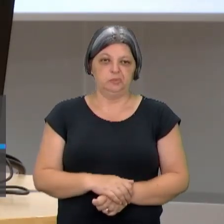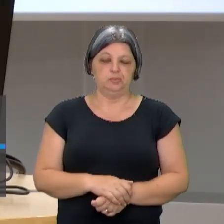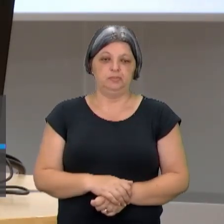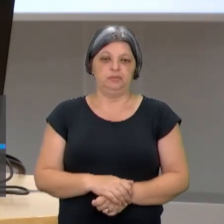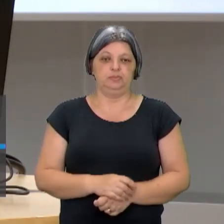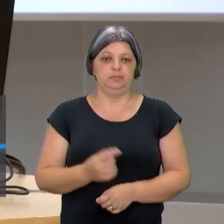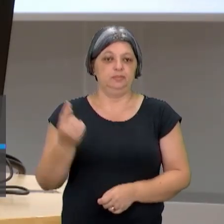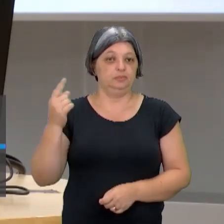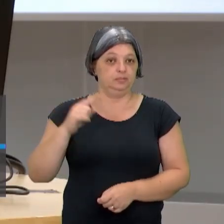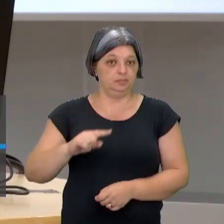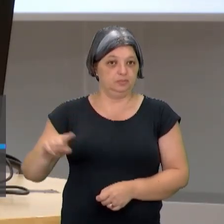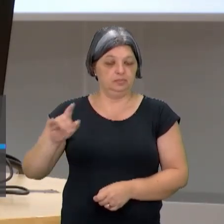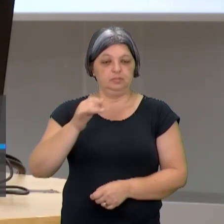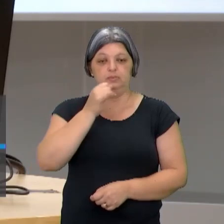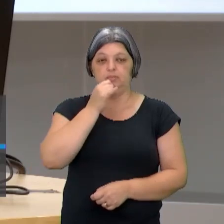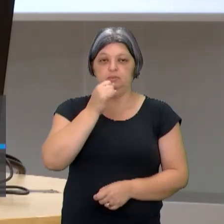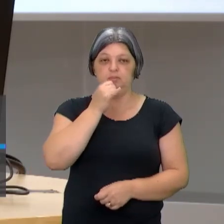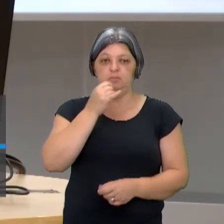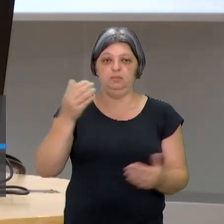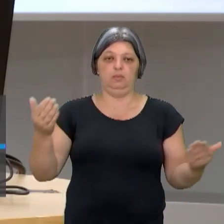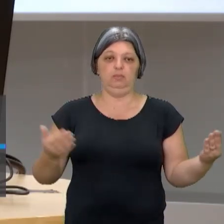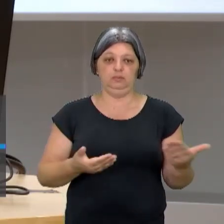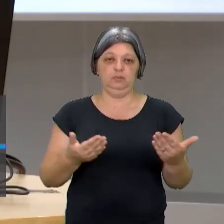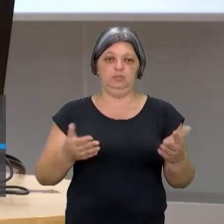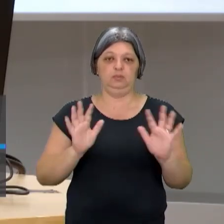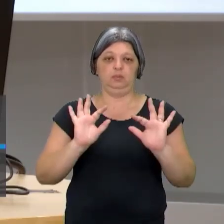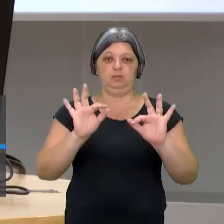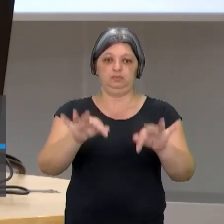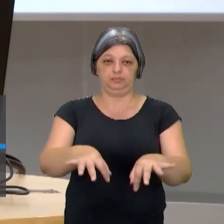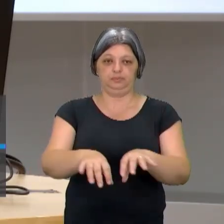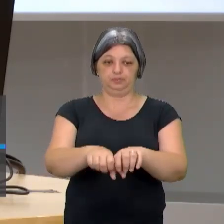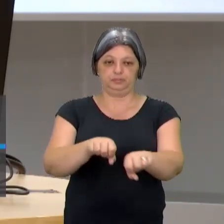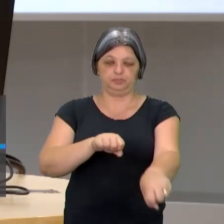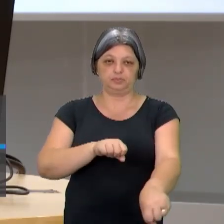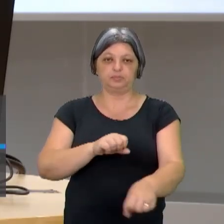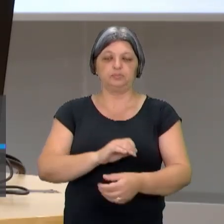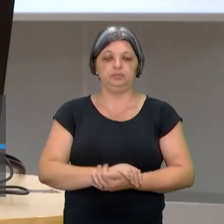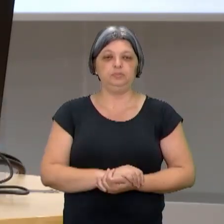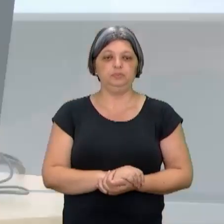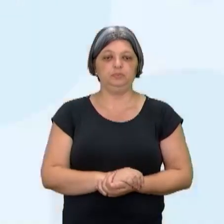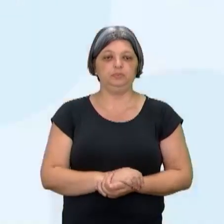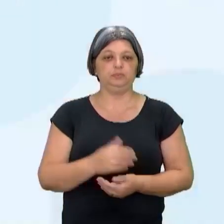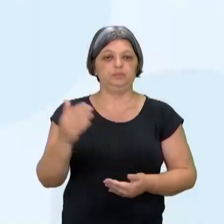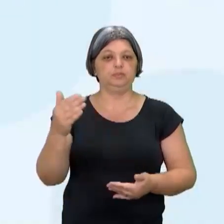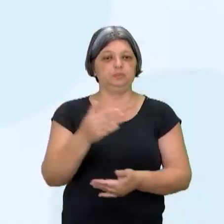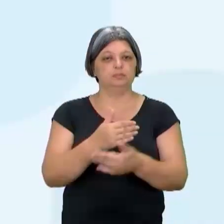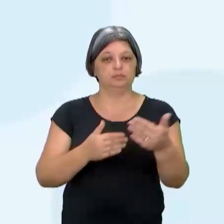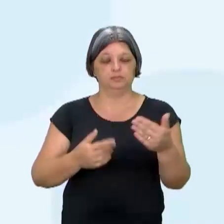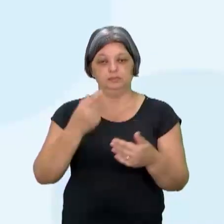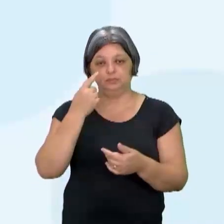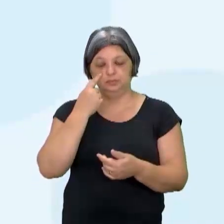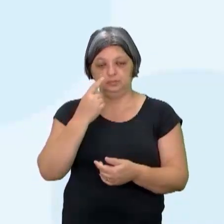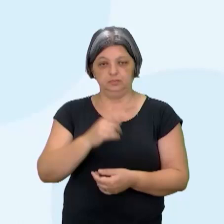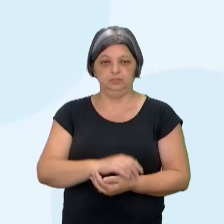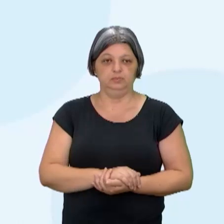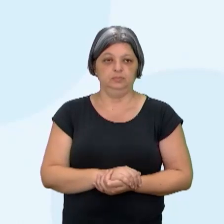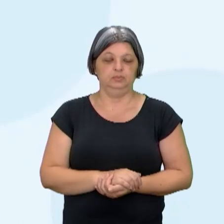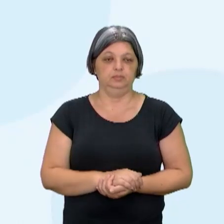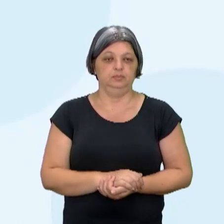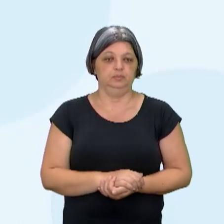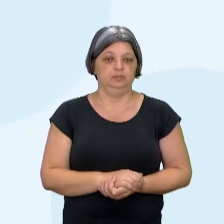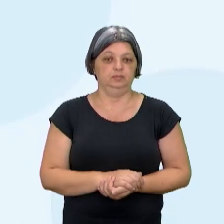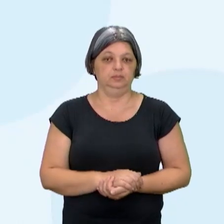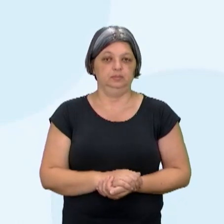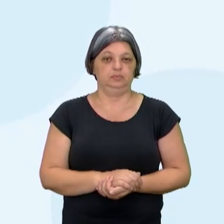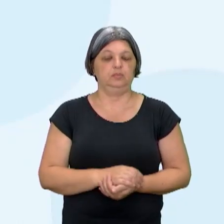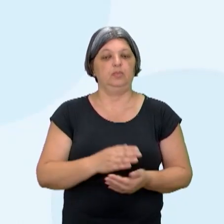último estudo de caso de hoje, para a gente fechar aqui essa formação. Próximo slide, então, produção, é o estudo de caso